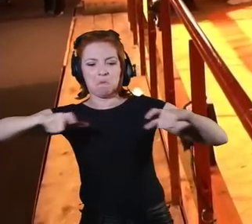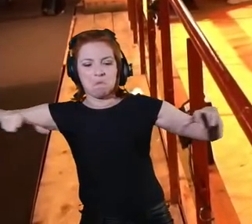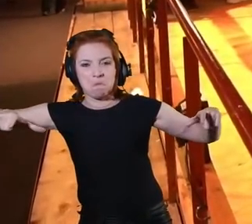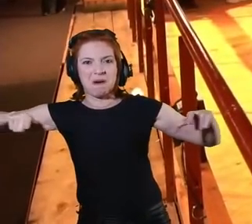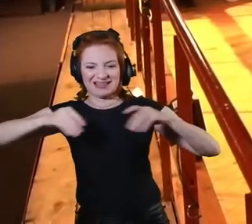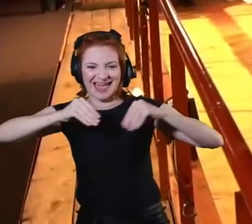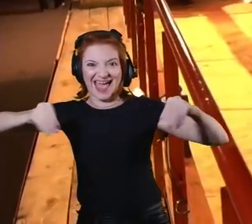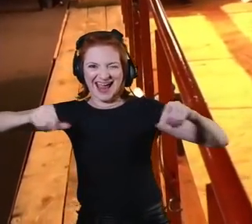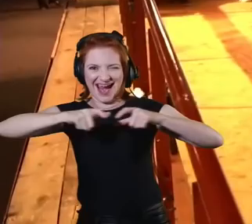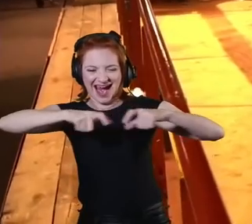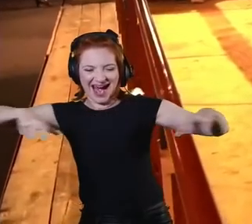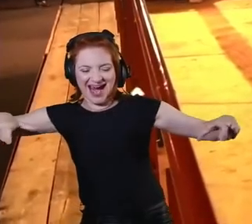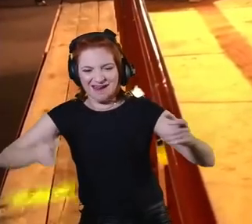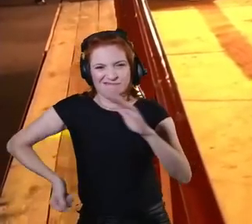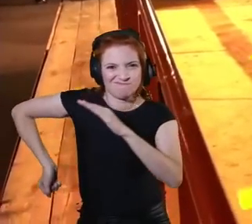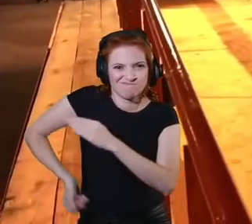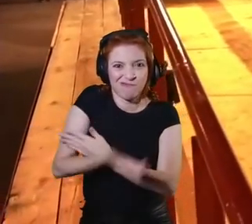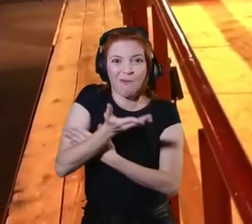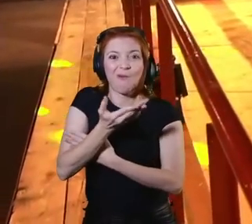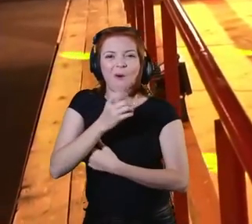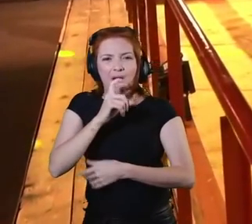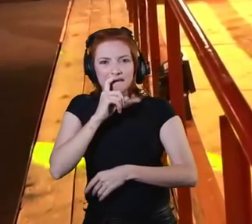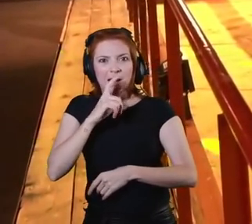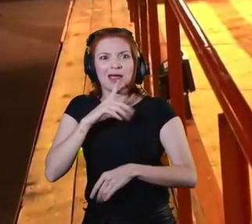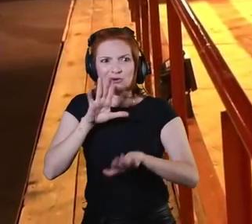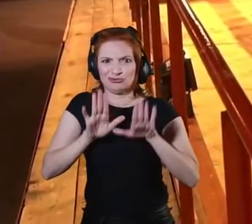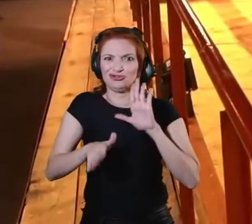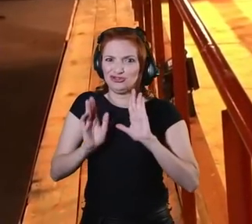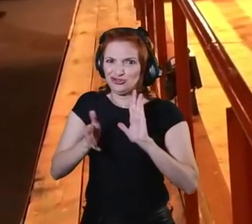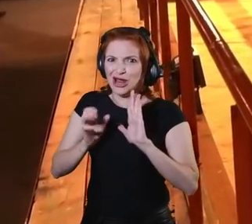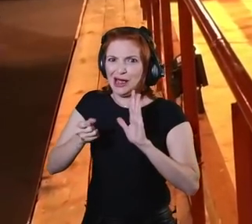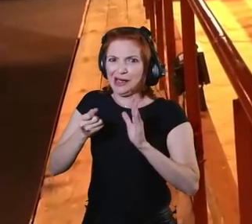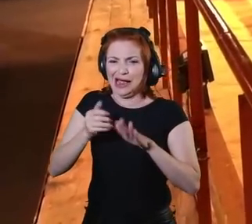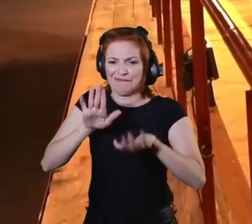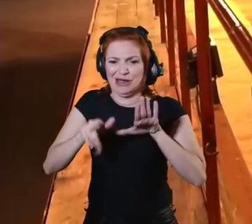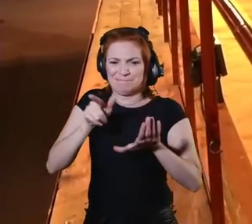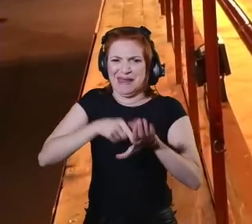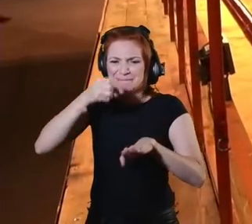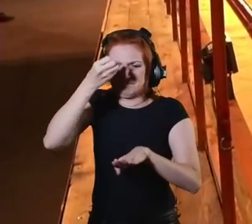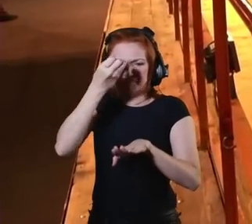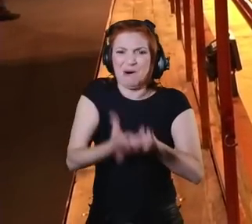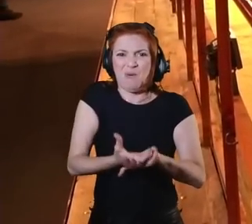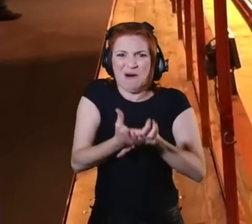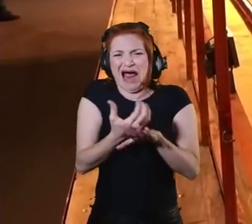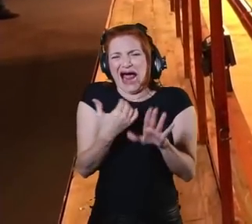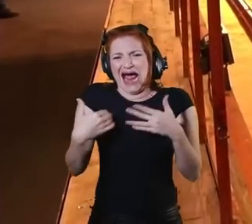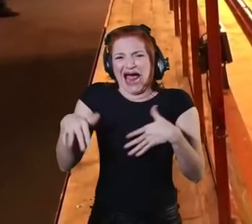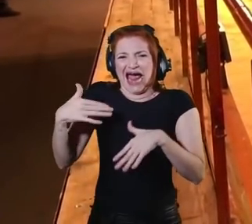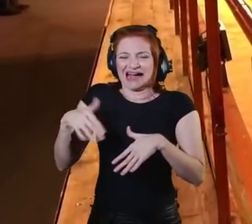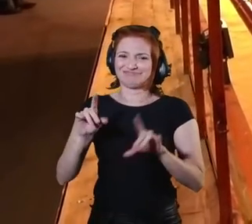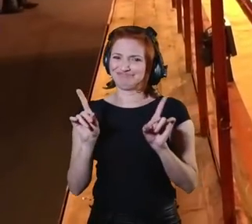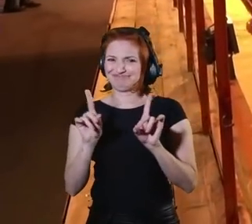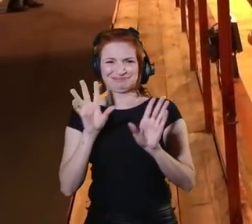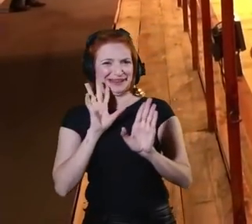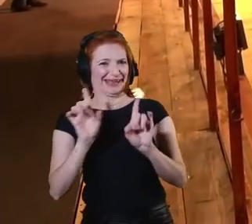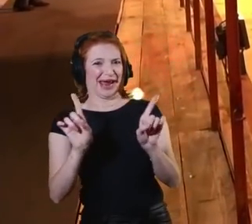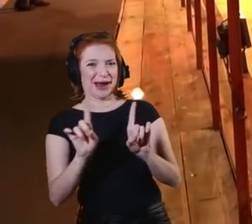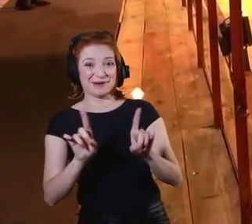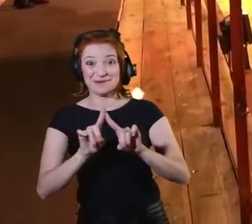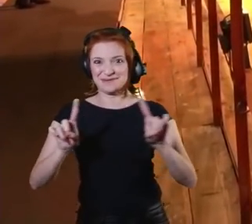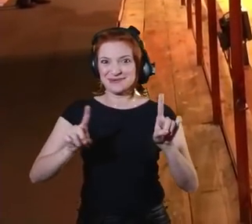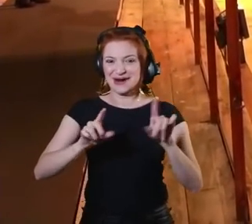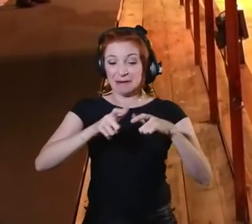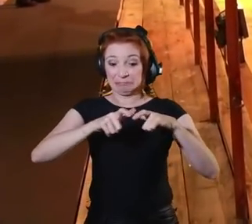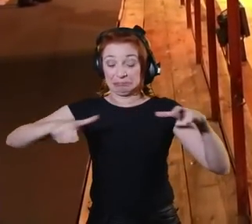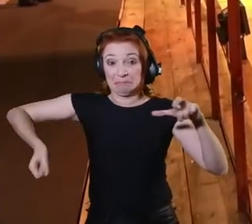tem até hoje. E volta e meia até deixei cair nos pés, né? Uma bocha não é nada legal. Ai. Mas a bocha é para aqueles que já não